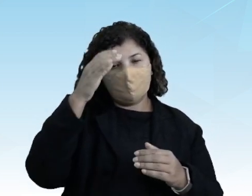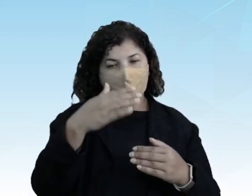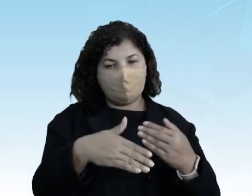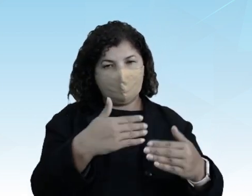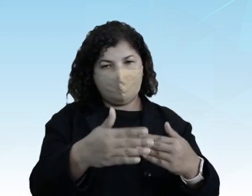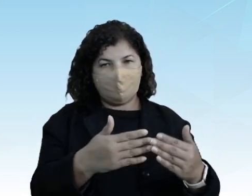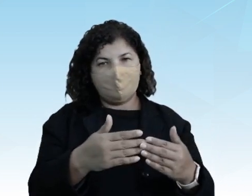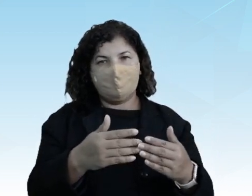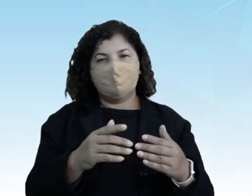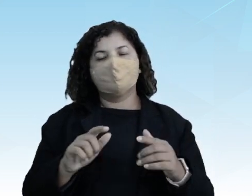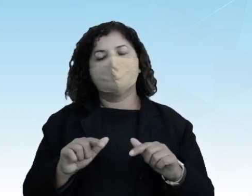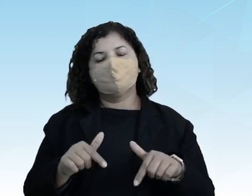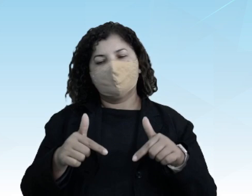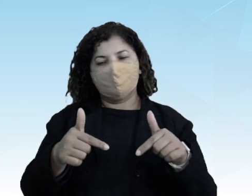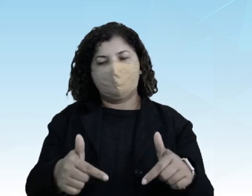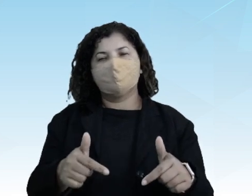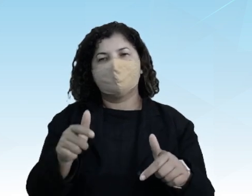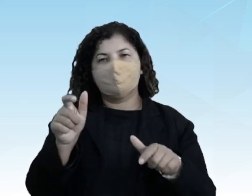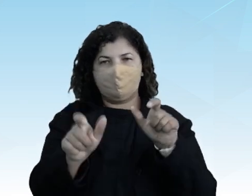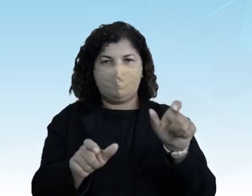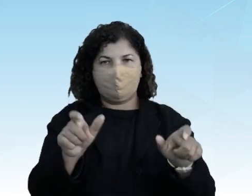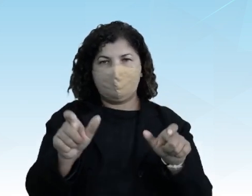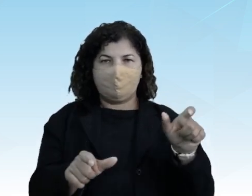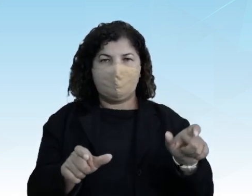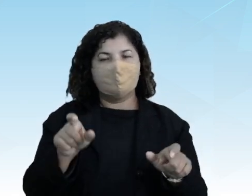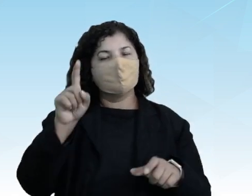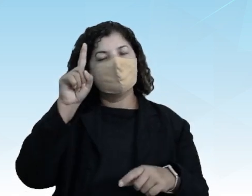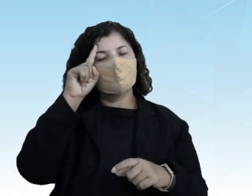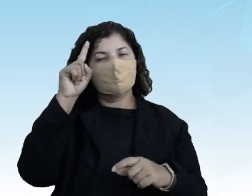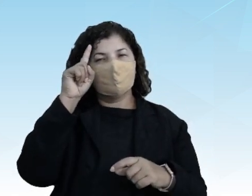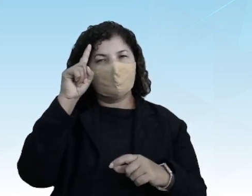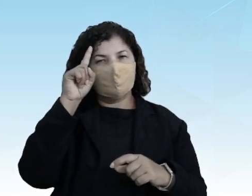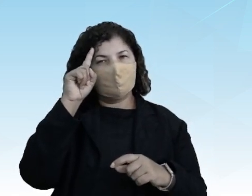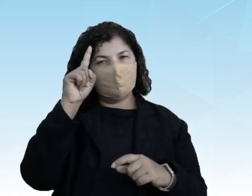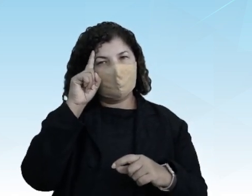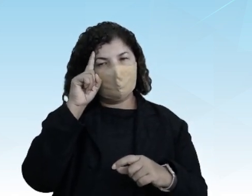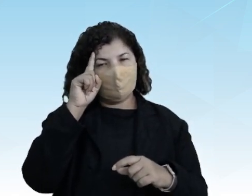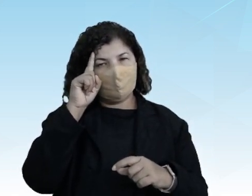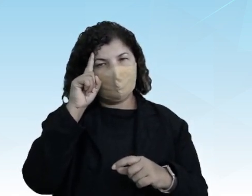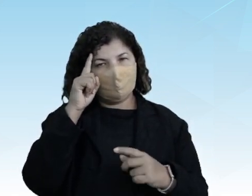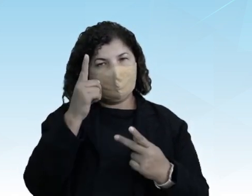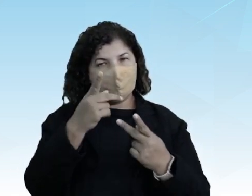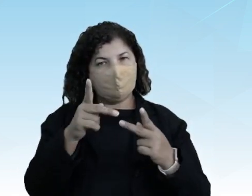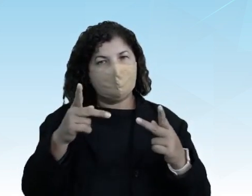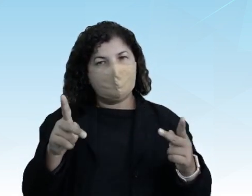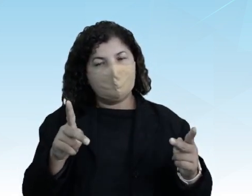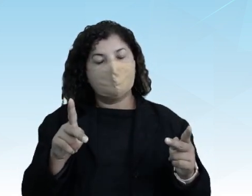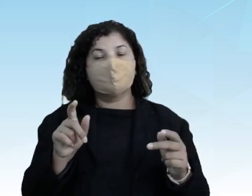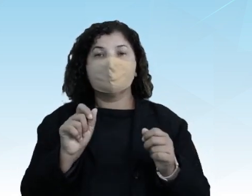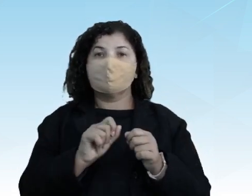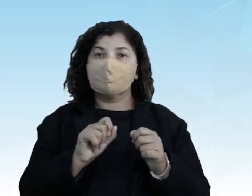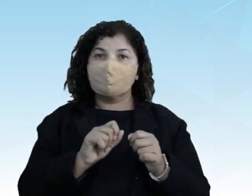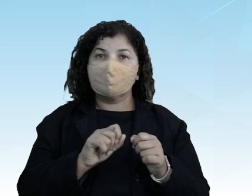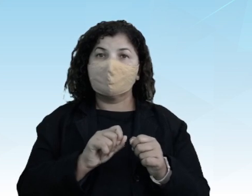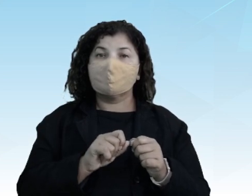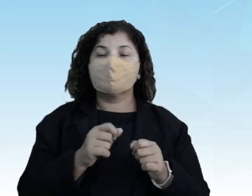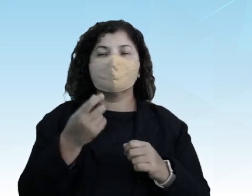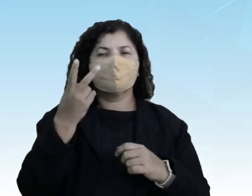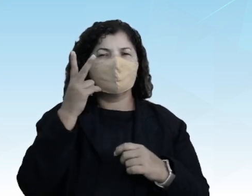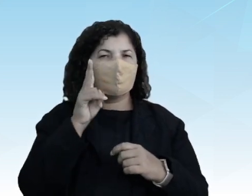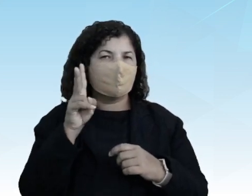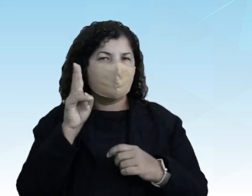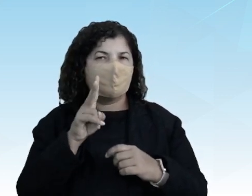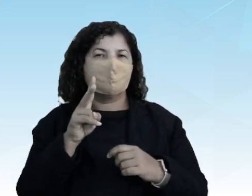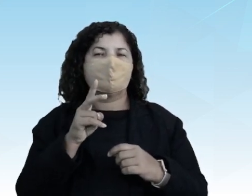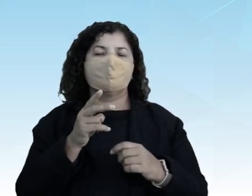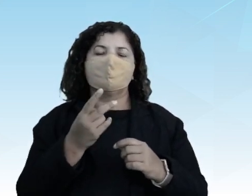do sujeito em seu cotidiano, né? Então, na realidade, fazer histórico deve ser entendido pelo menos em